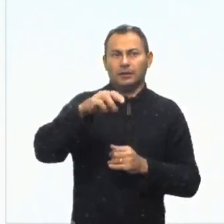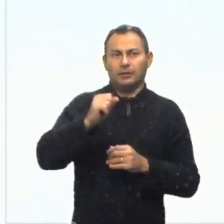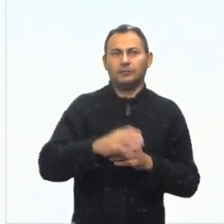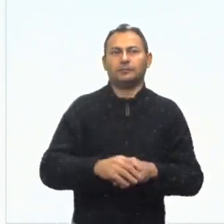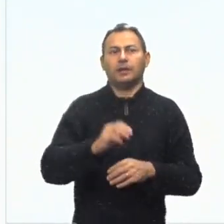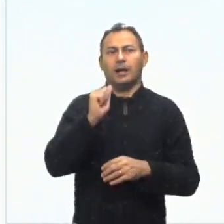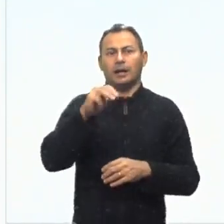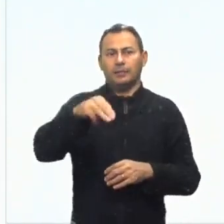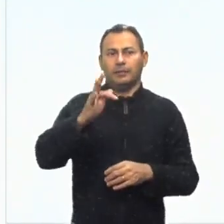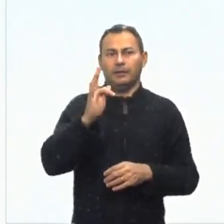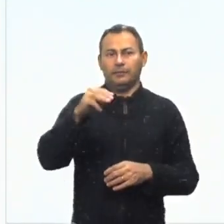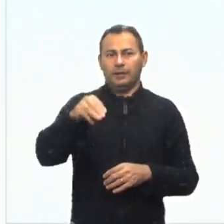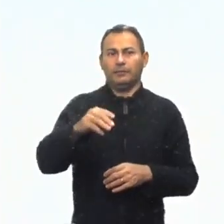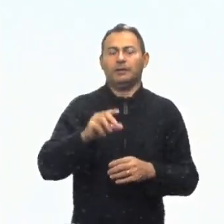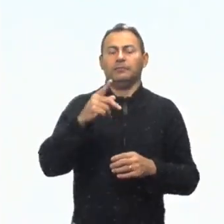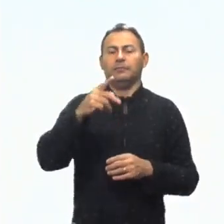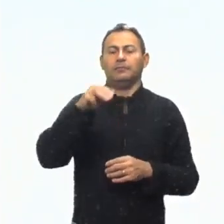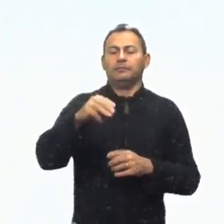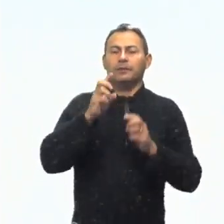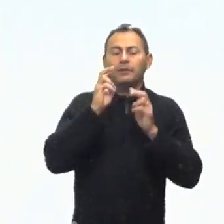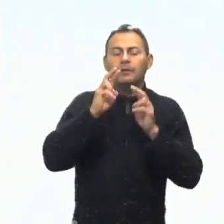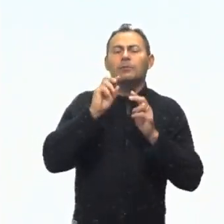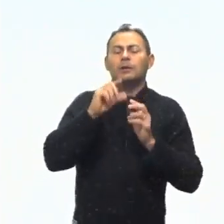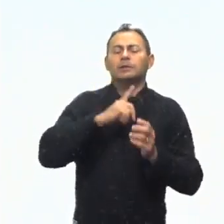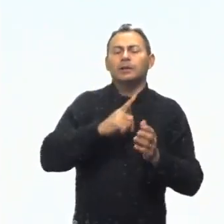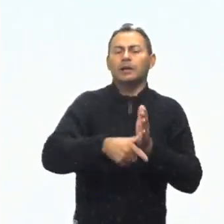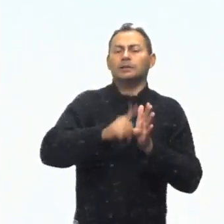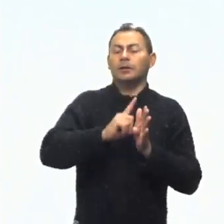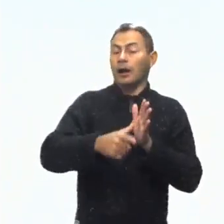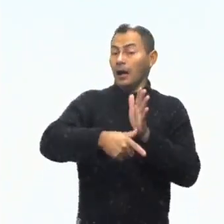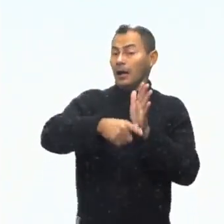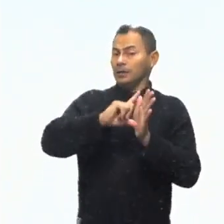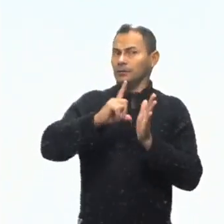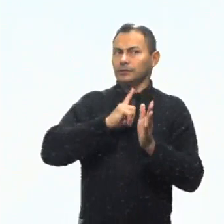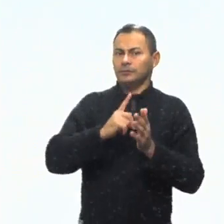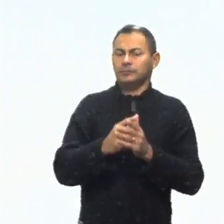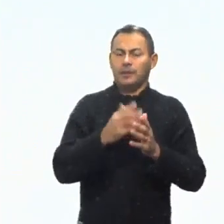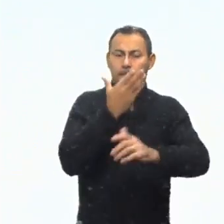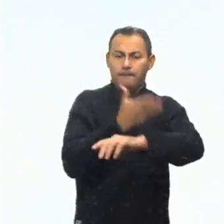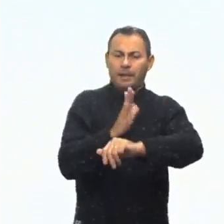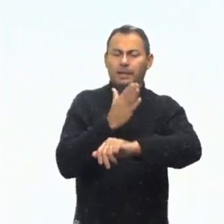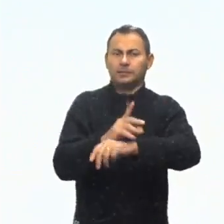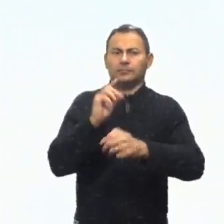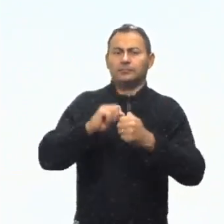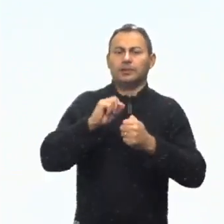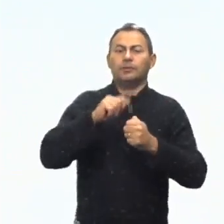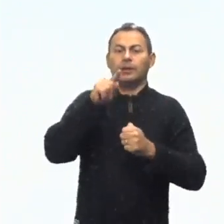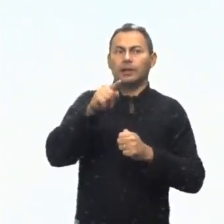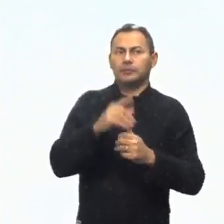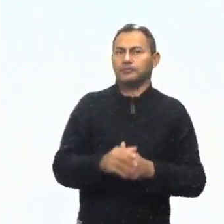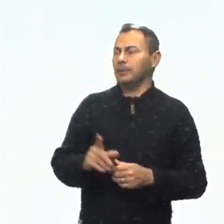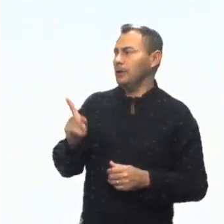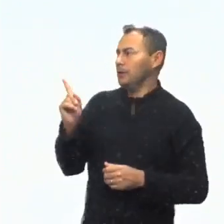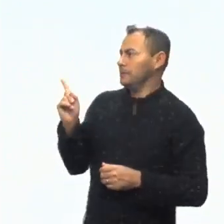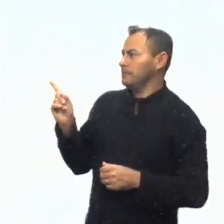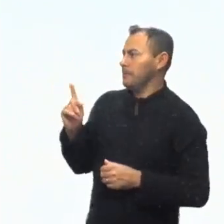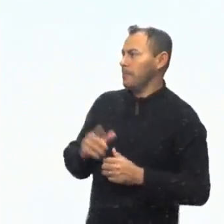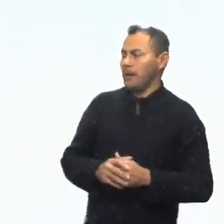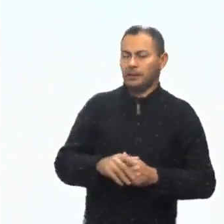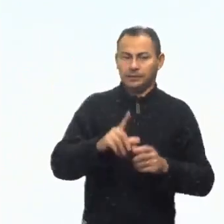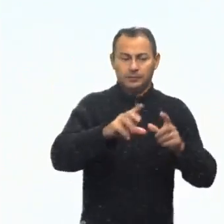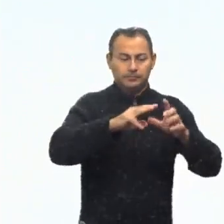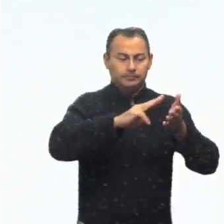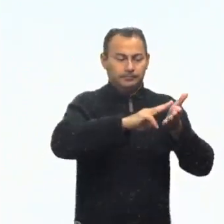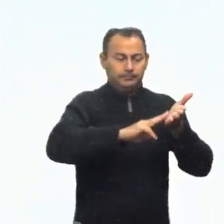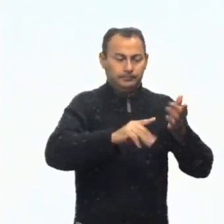o que você tinha? Vou desenhar melhor. O que você tinha nas outras práticas? Você tinha uma